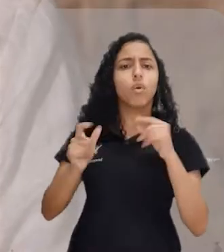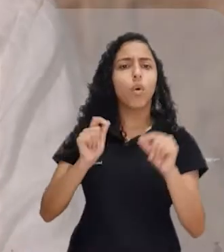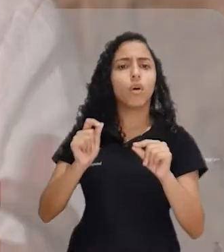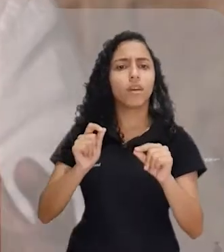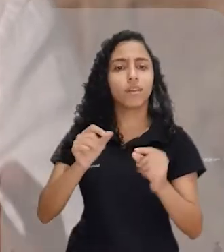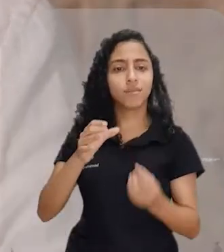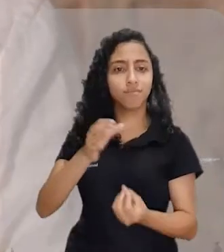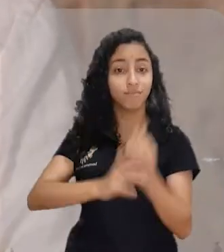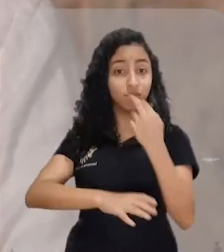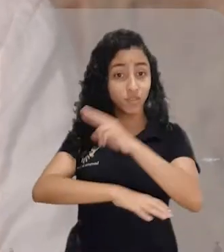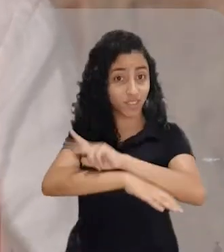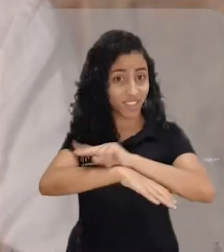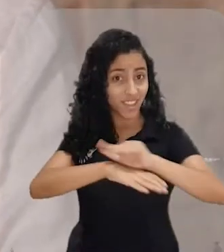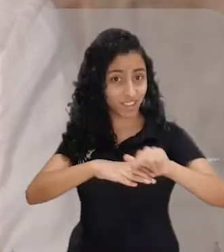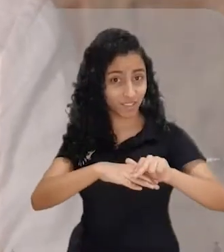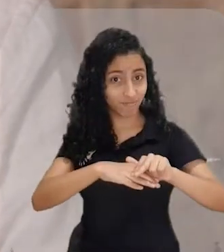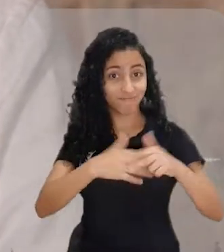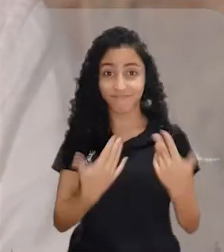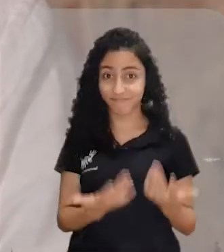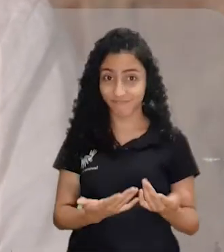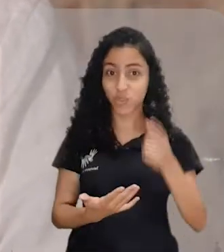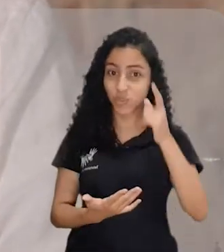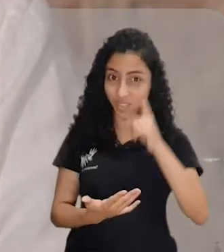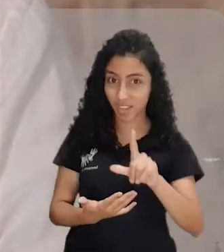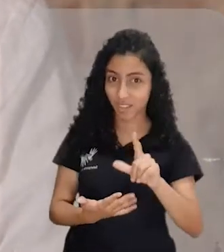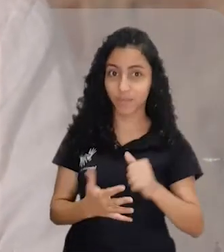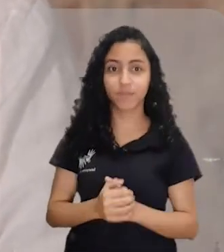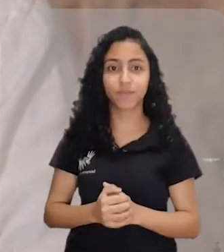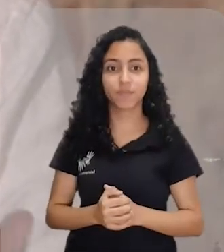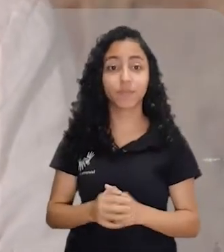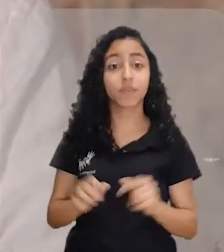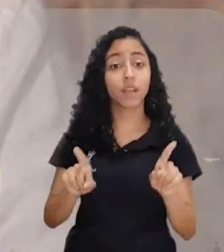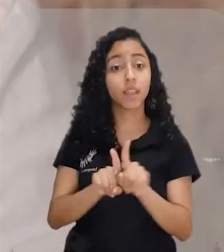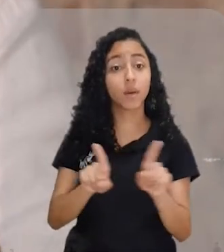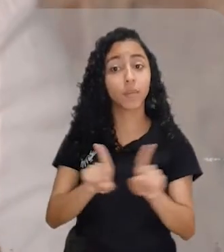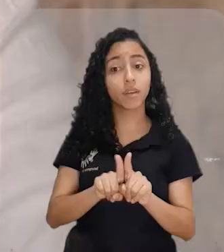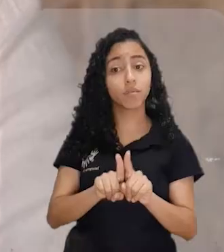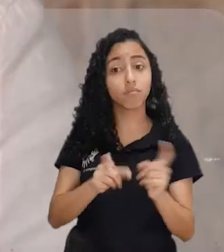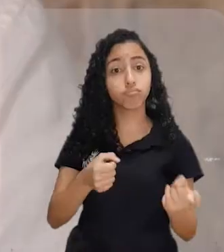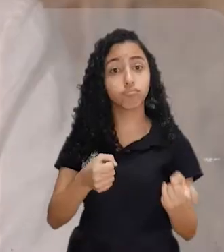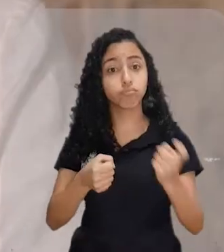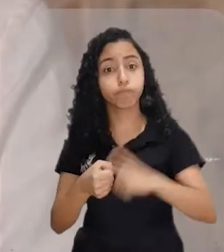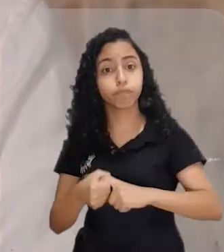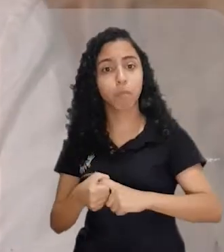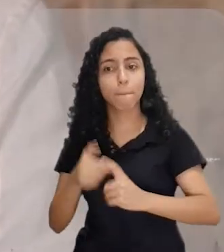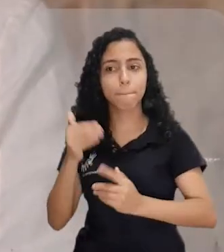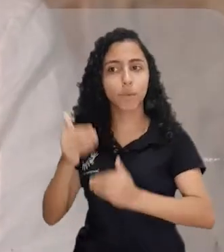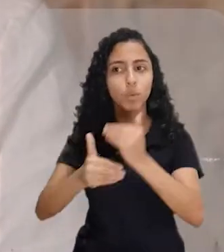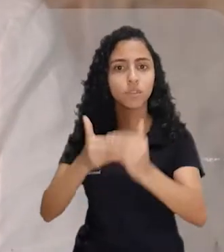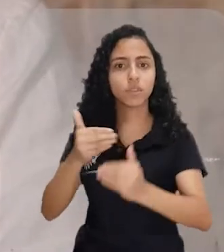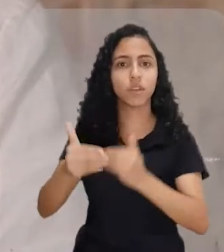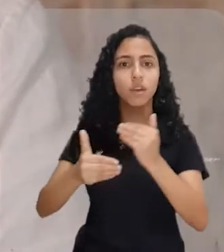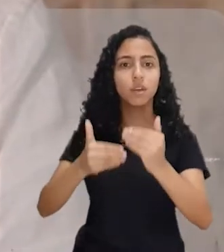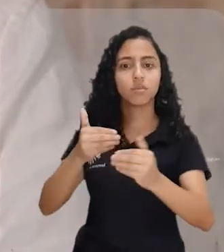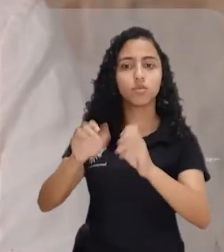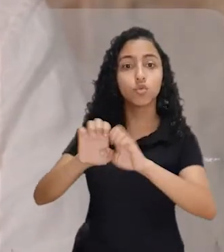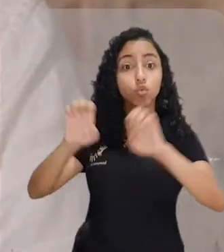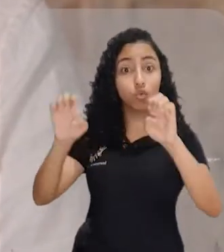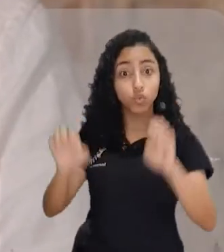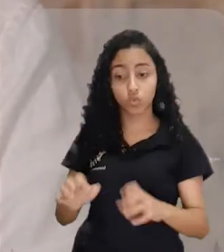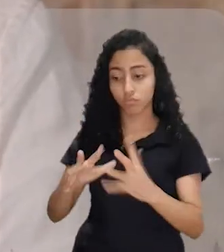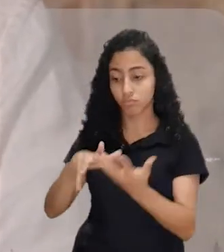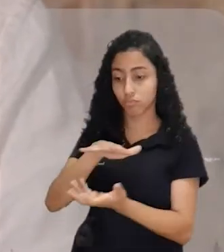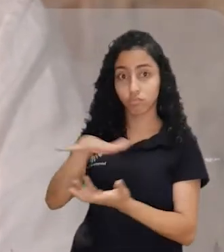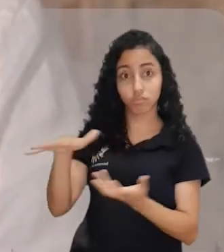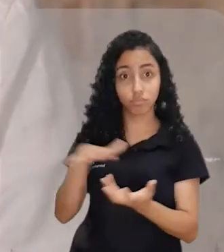uma coisa que a gente já falou aqui, né? Da biodiversidade. A gente vai ter uma recuperação, ou uma restauração, melhor dizendo, dos processos e da